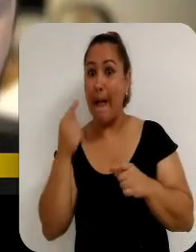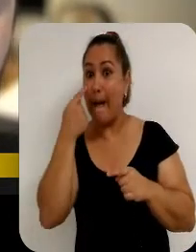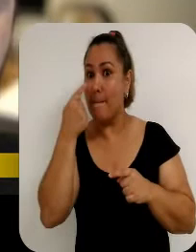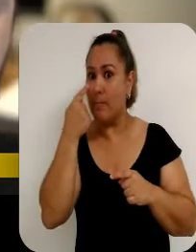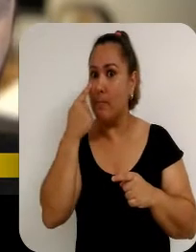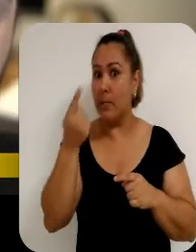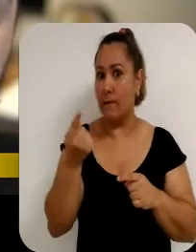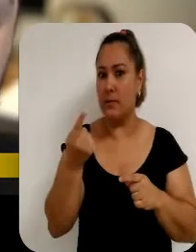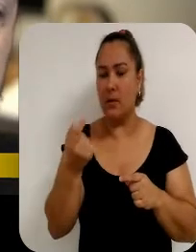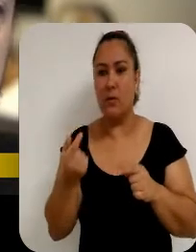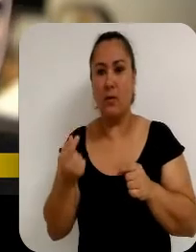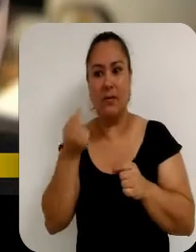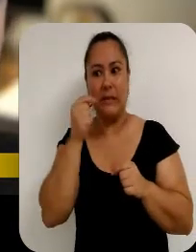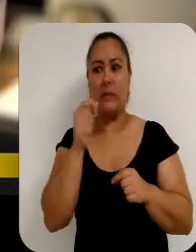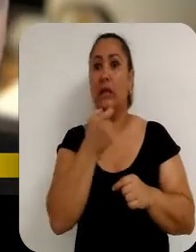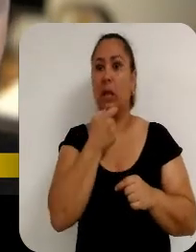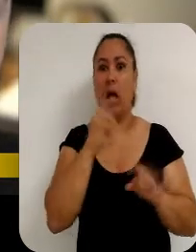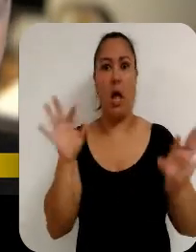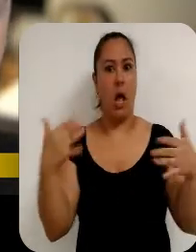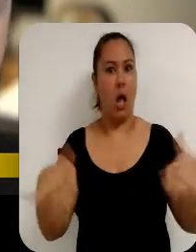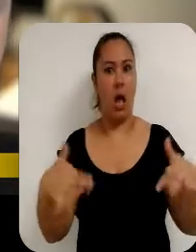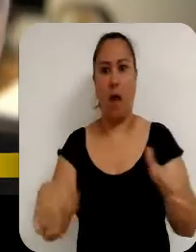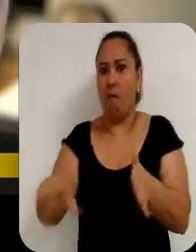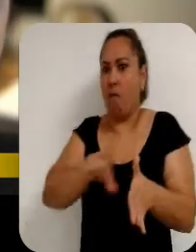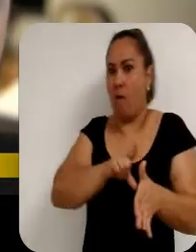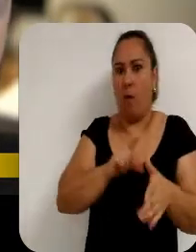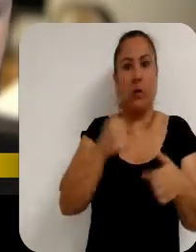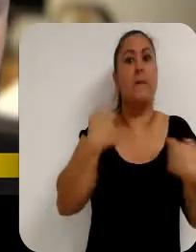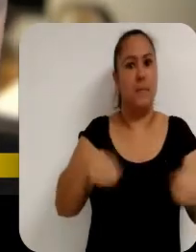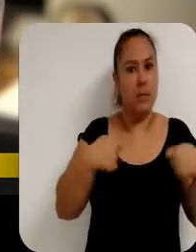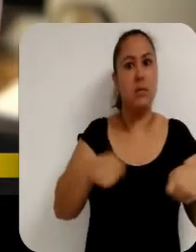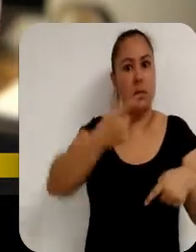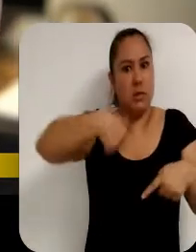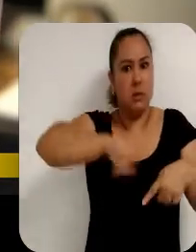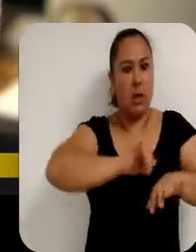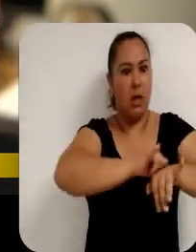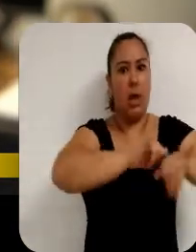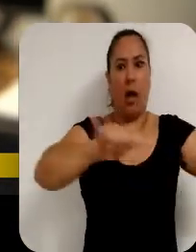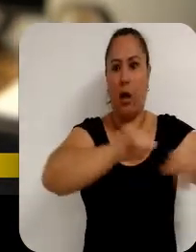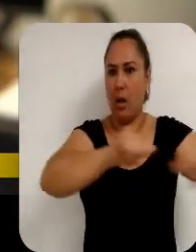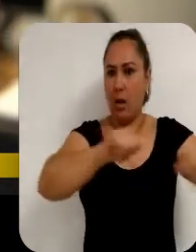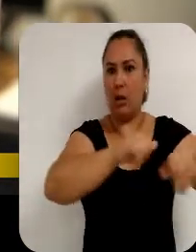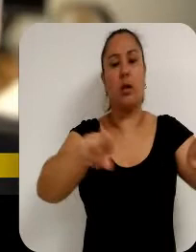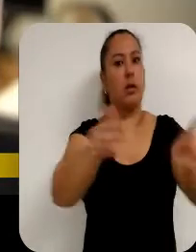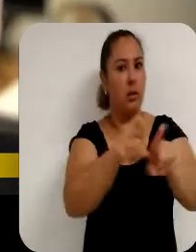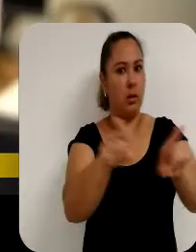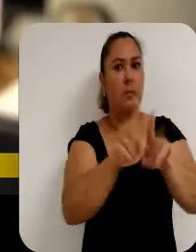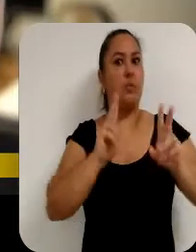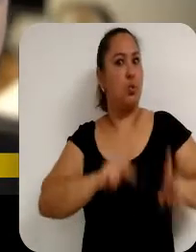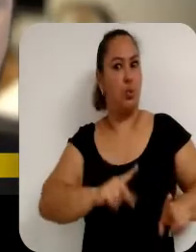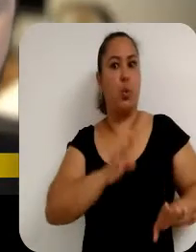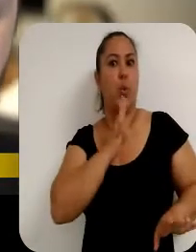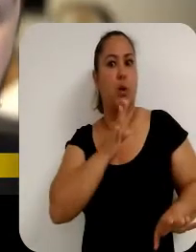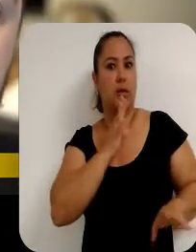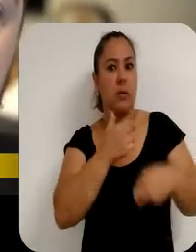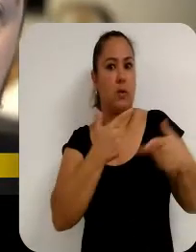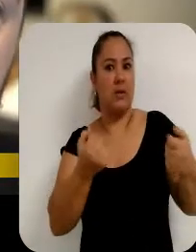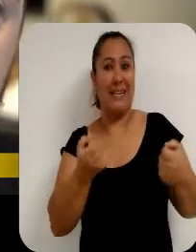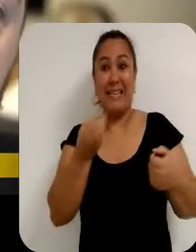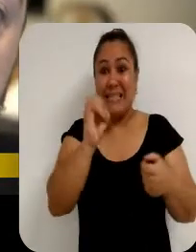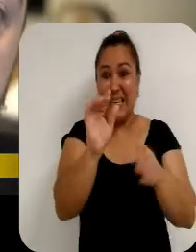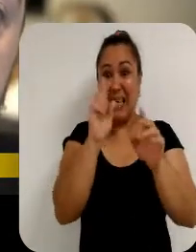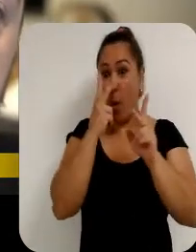coisa para parar o país. No Brasil, se a gente tivesse seguido essa distribuição, a gente teria